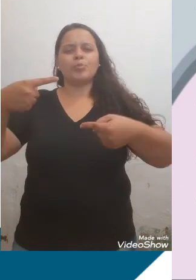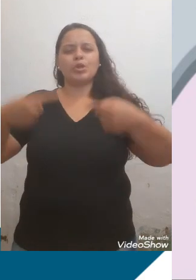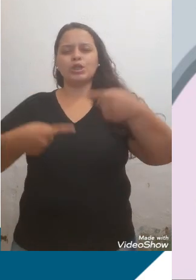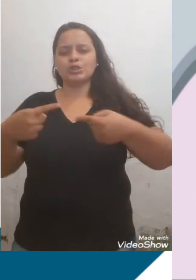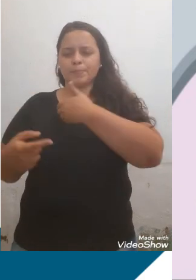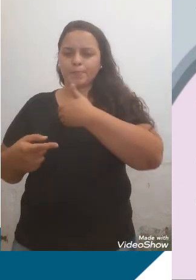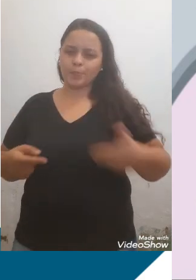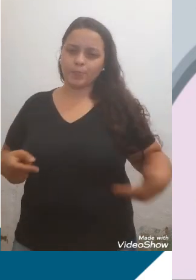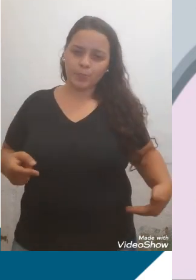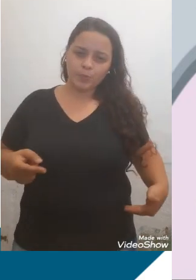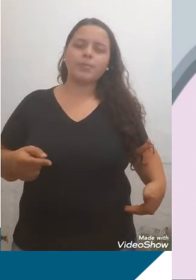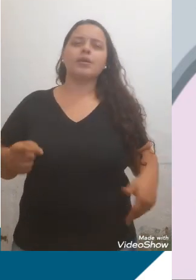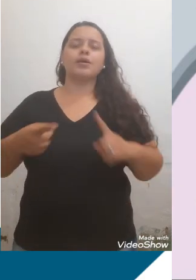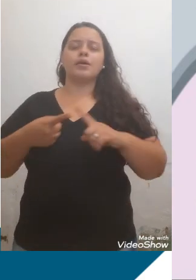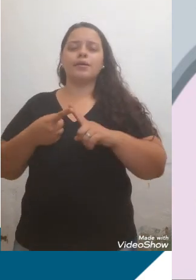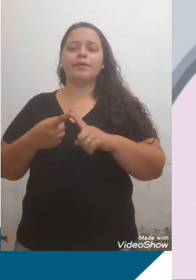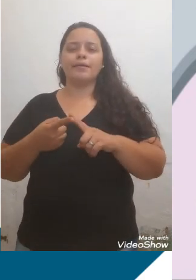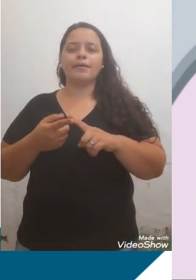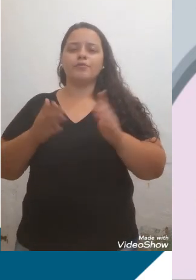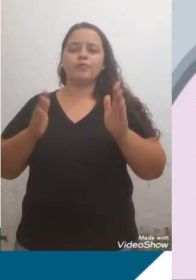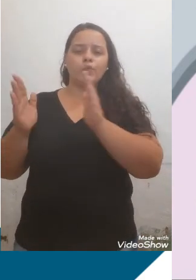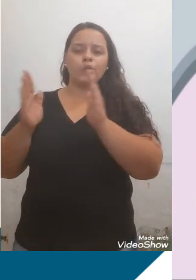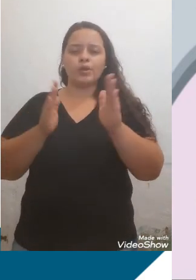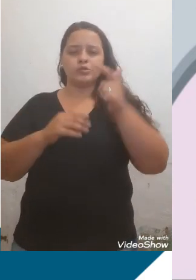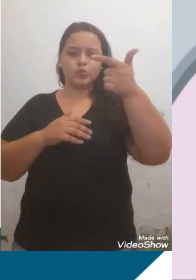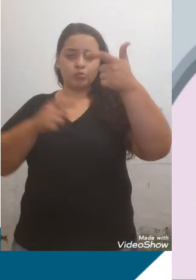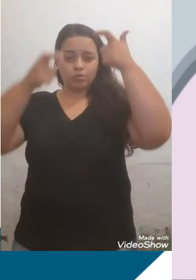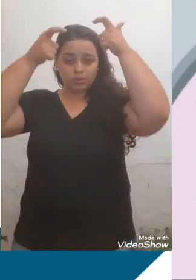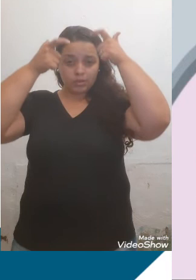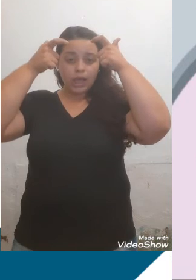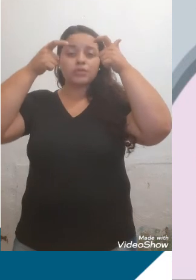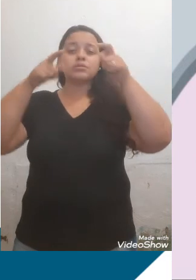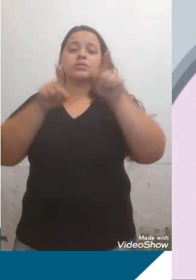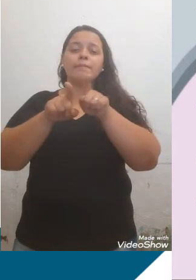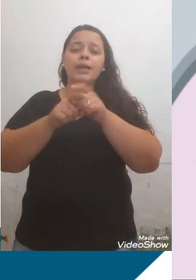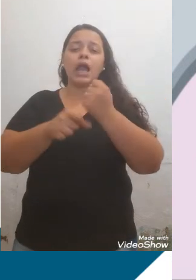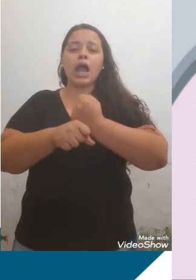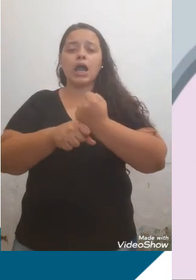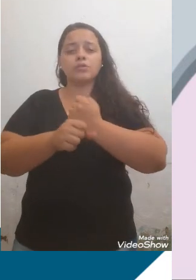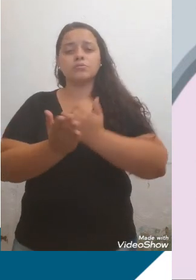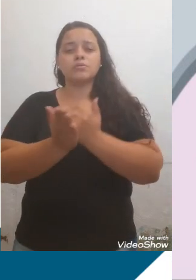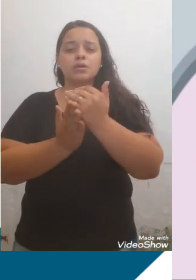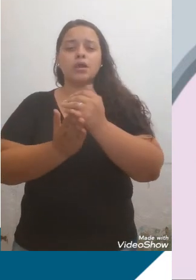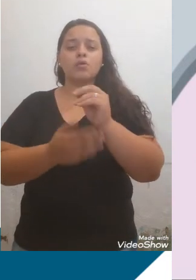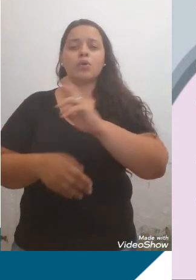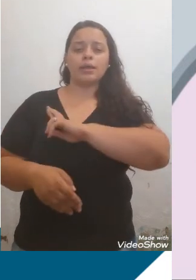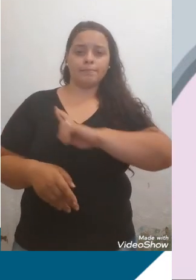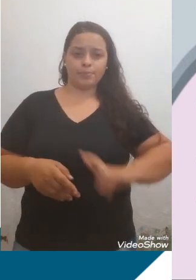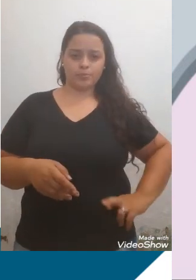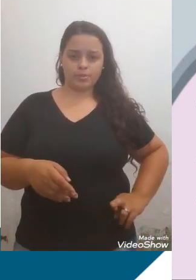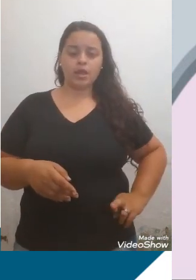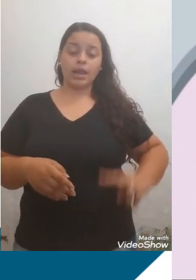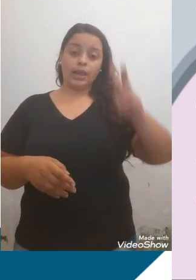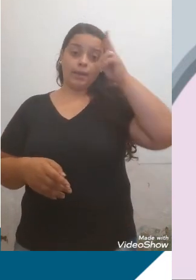públicas durante o Segundo Reinado e os anos iniciais da República. Lembrando que o nosso